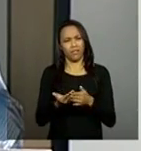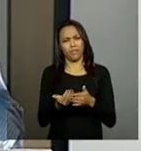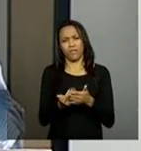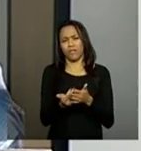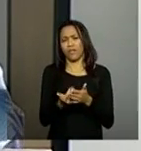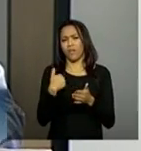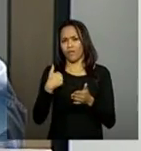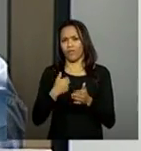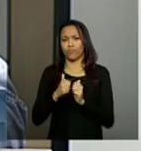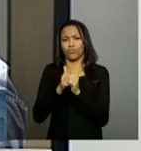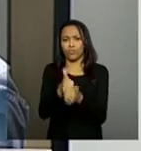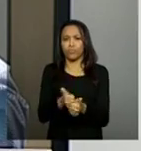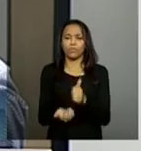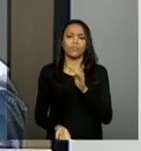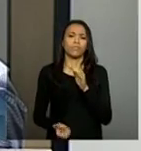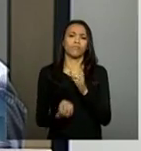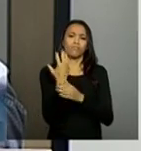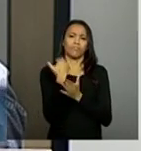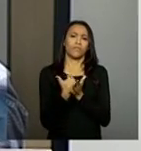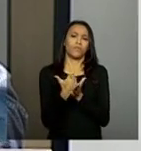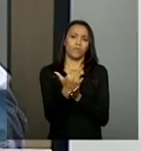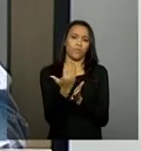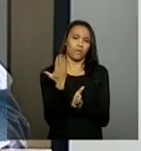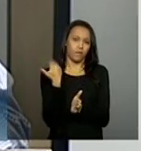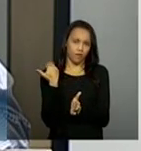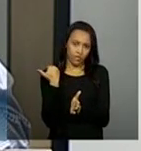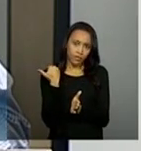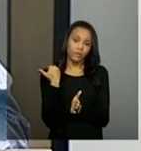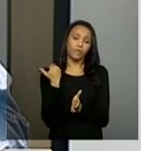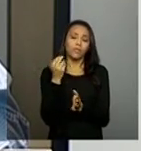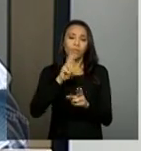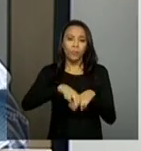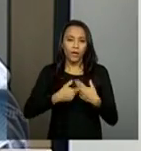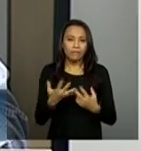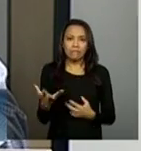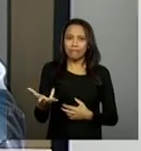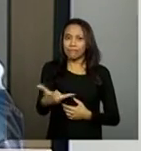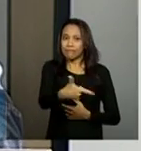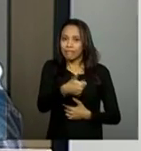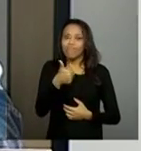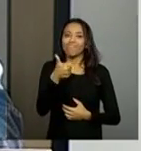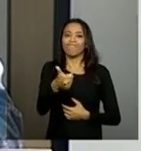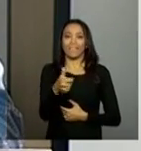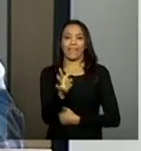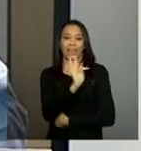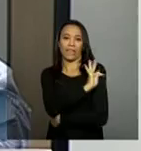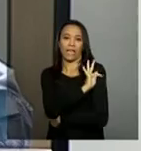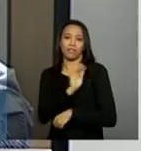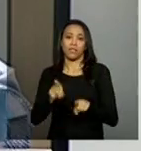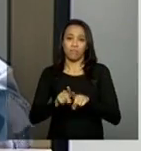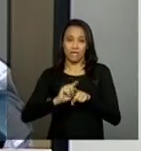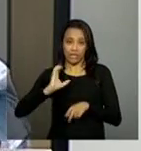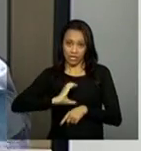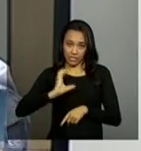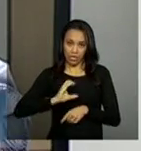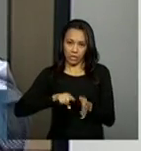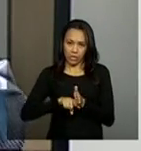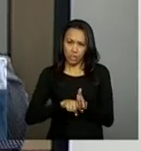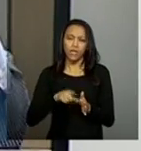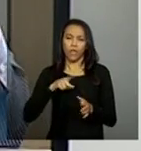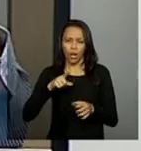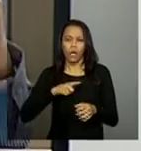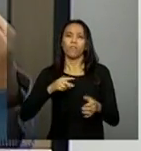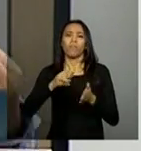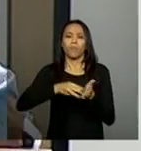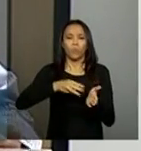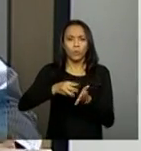início, tá? E particularmente pela excelência técnica do trabalho, técnico-científico. Foi preciso desenvolver metodologias,